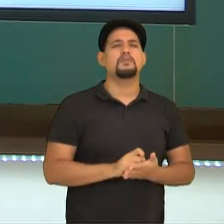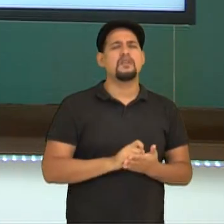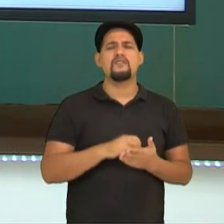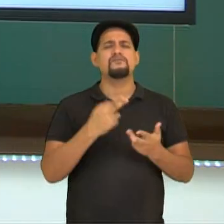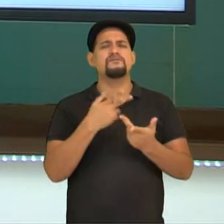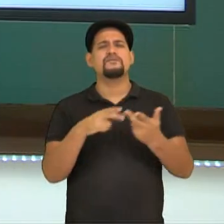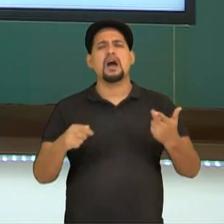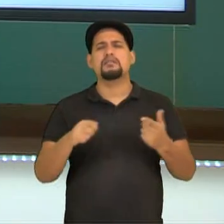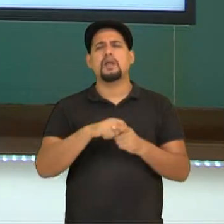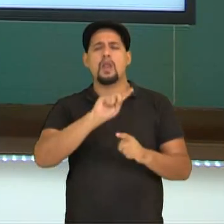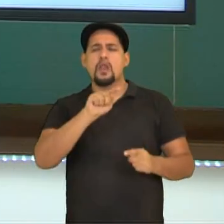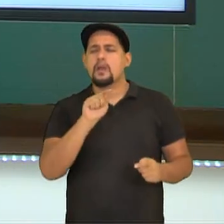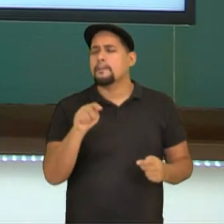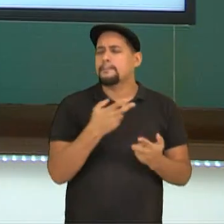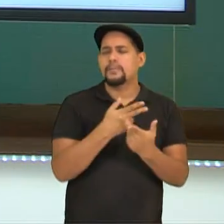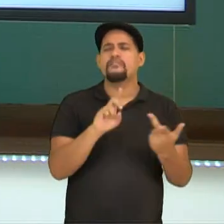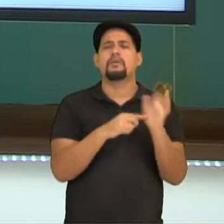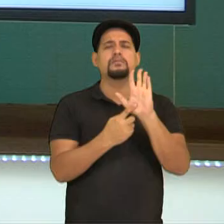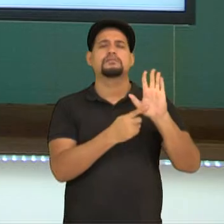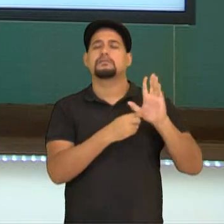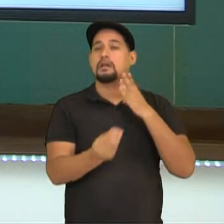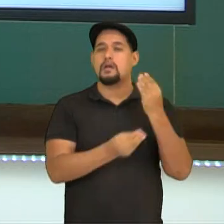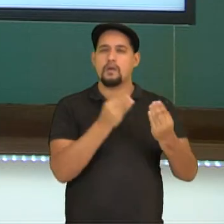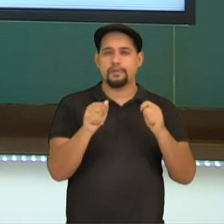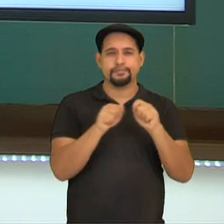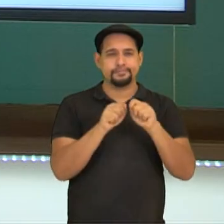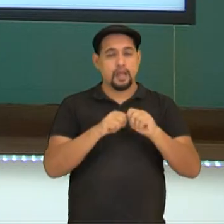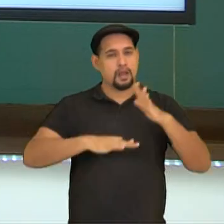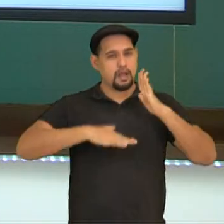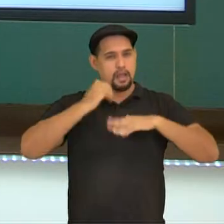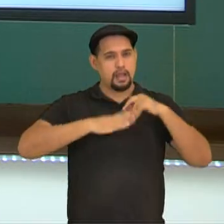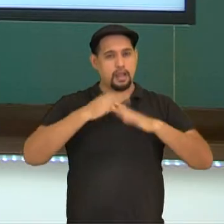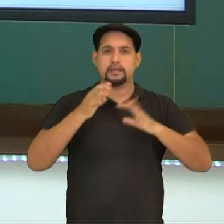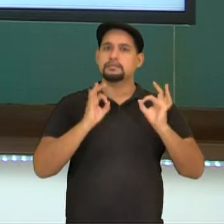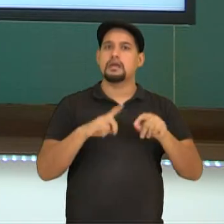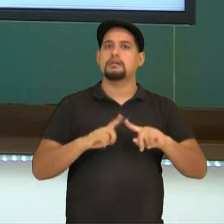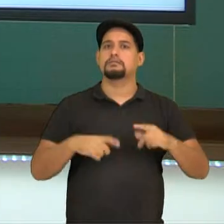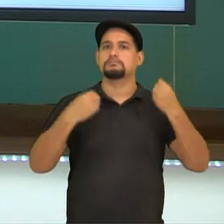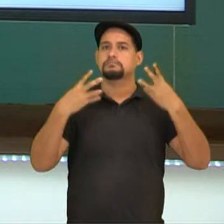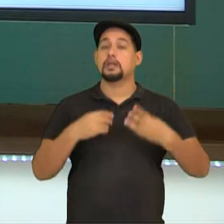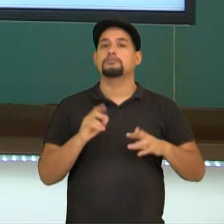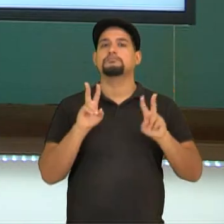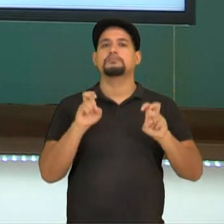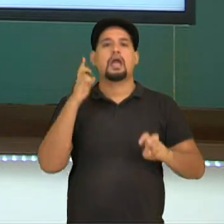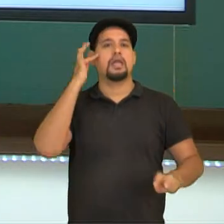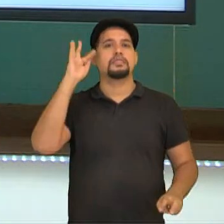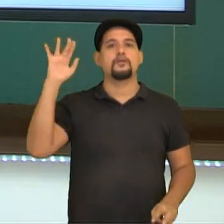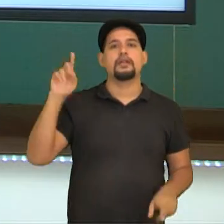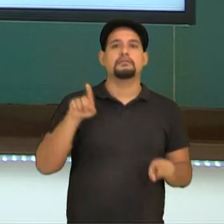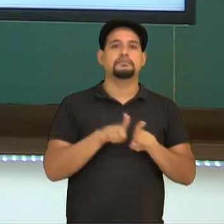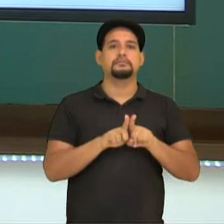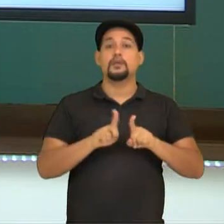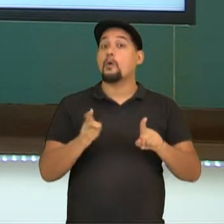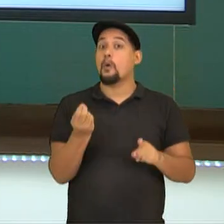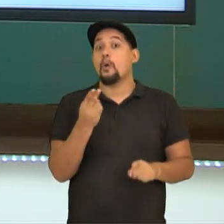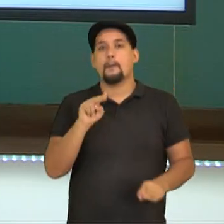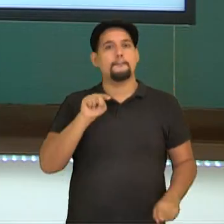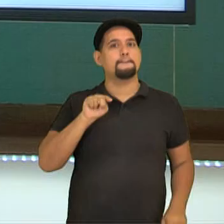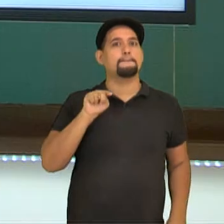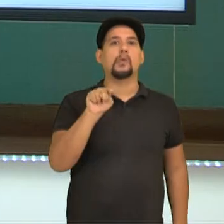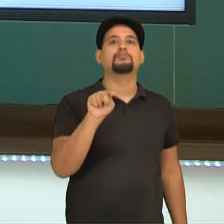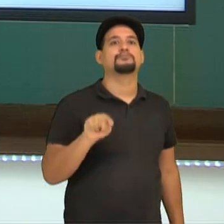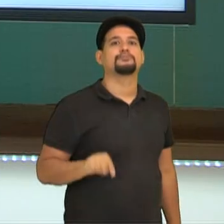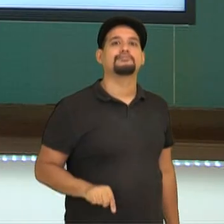pontuação agora. A gente mostrou como que funciona ele na prática, mas vamos falar um pouquinho da teoria. O